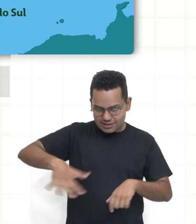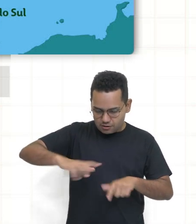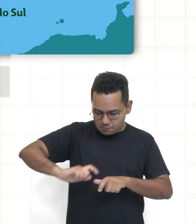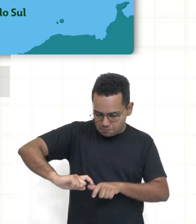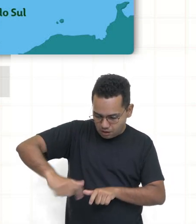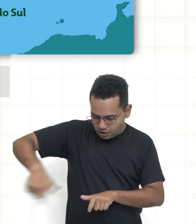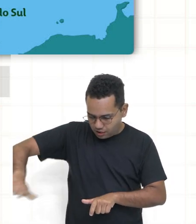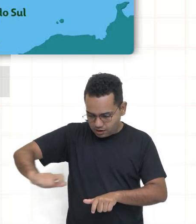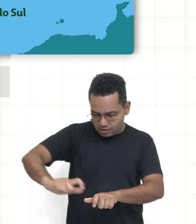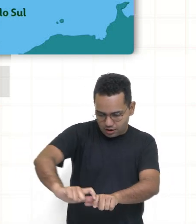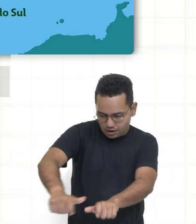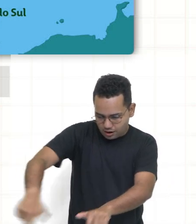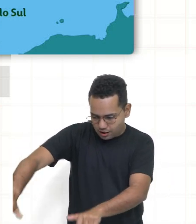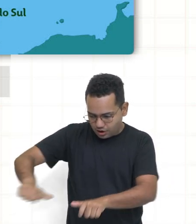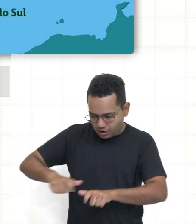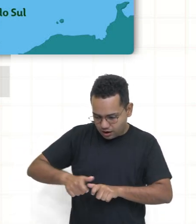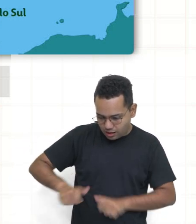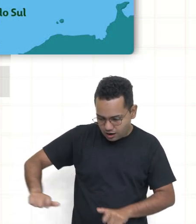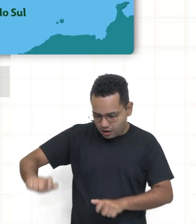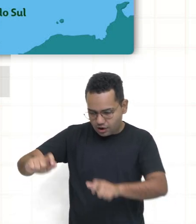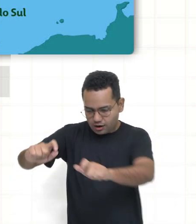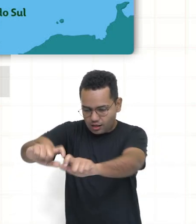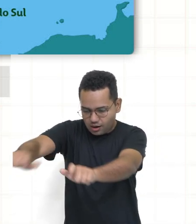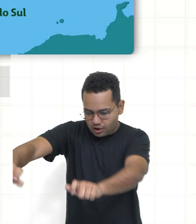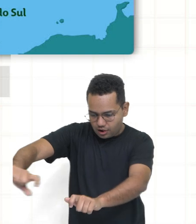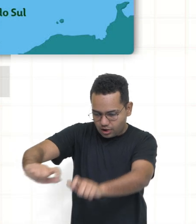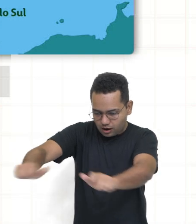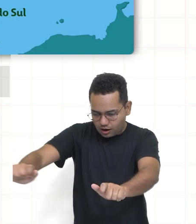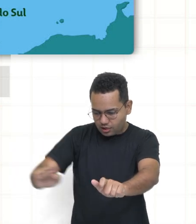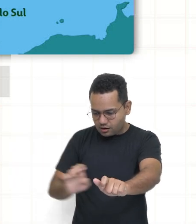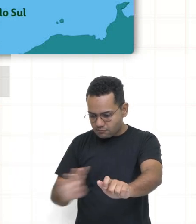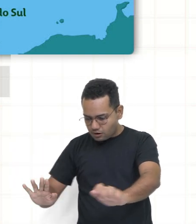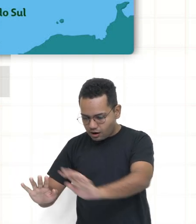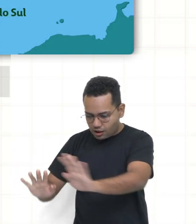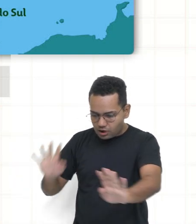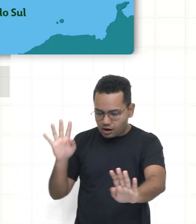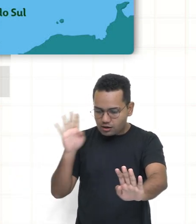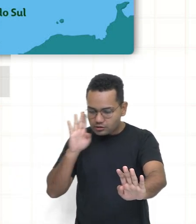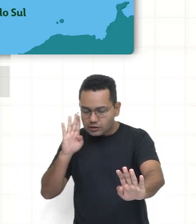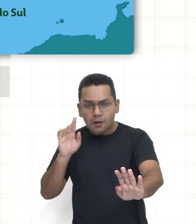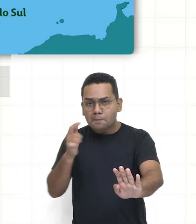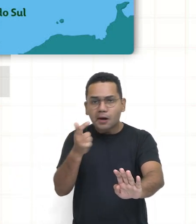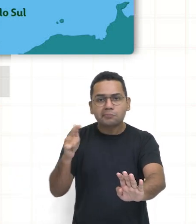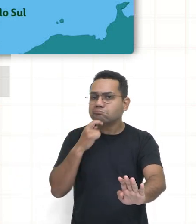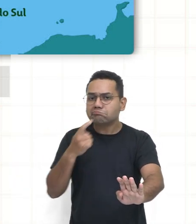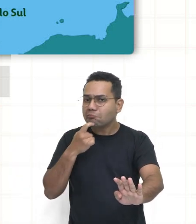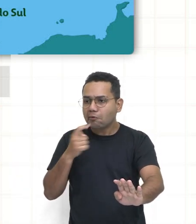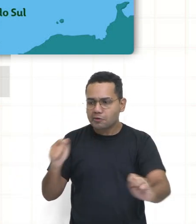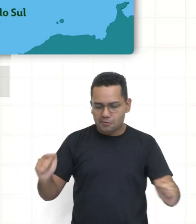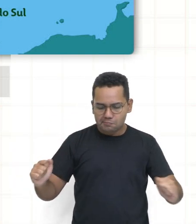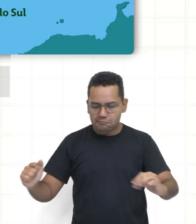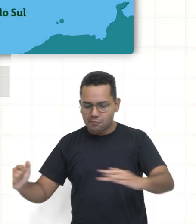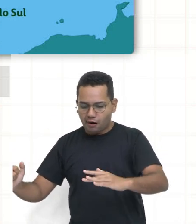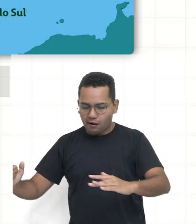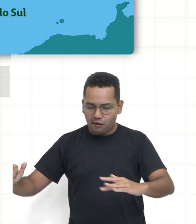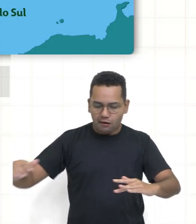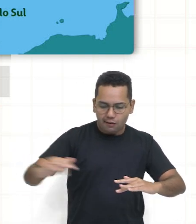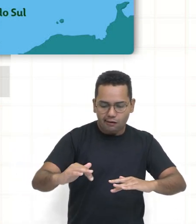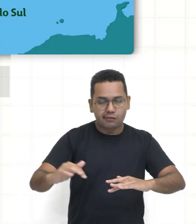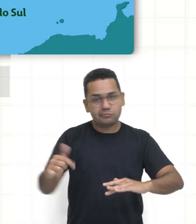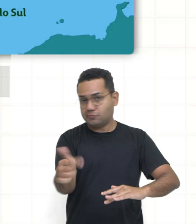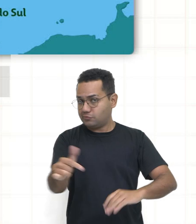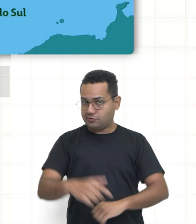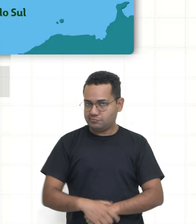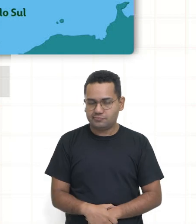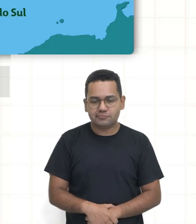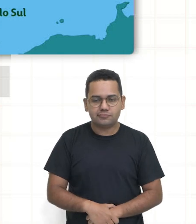disputando seu território, não havendo ali avanço significativo, nem do lado da Coreia do Norte e nem do lado da Coreia do Sul. A